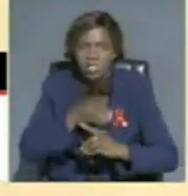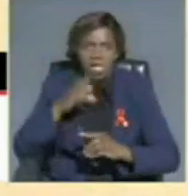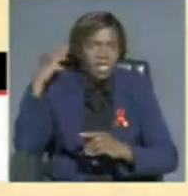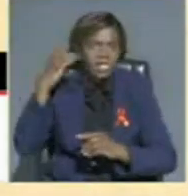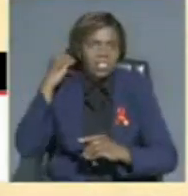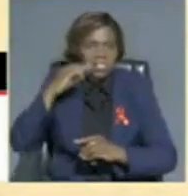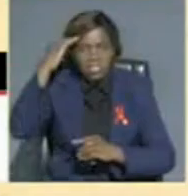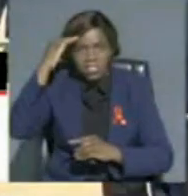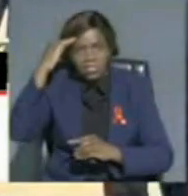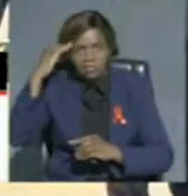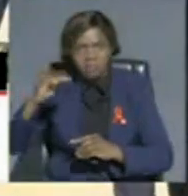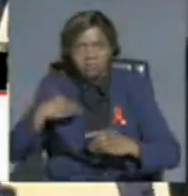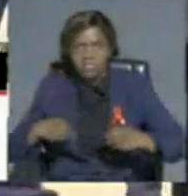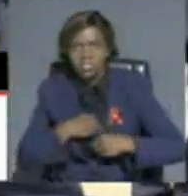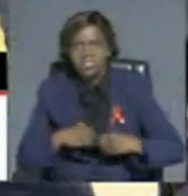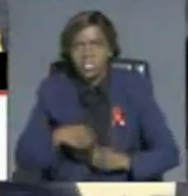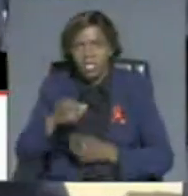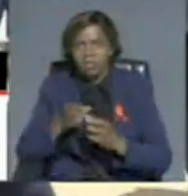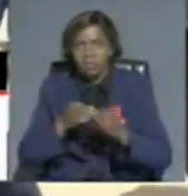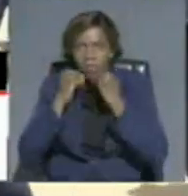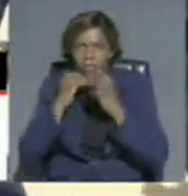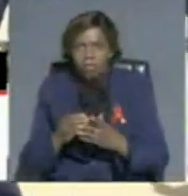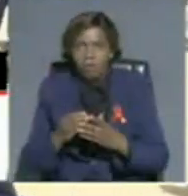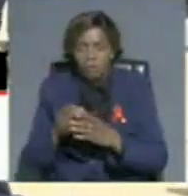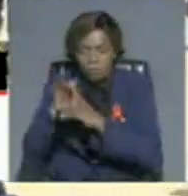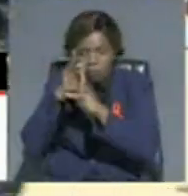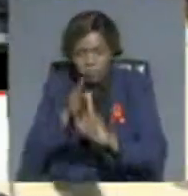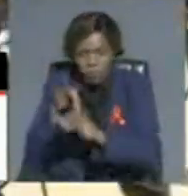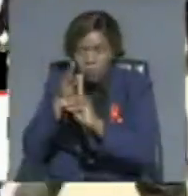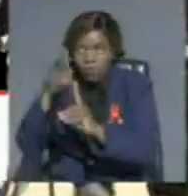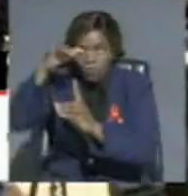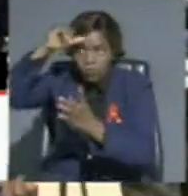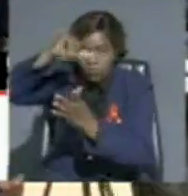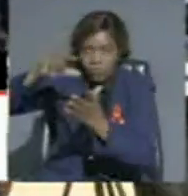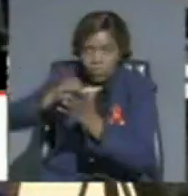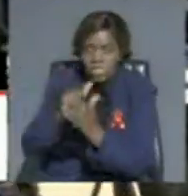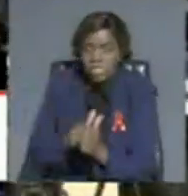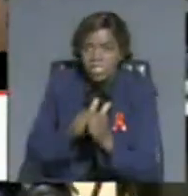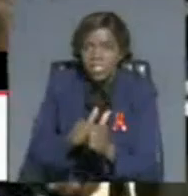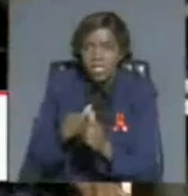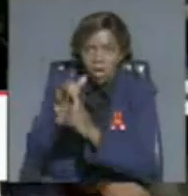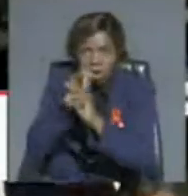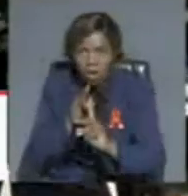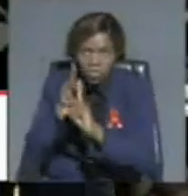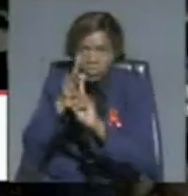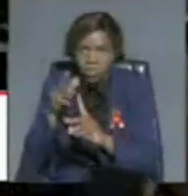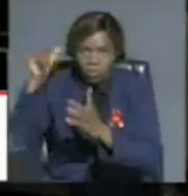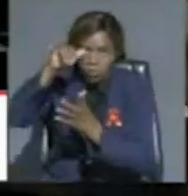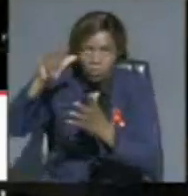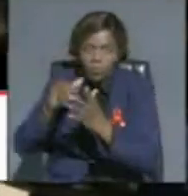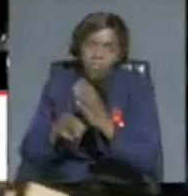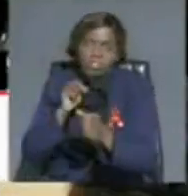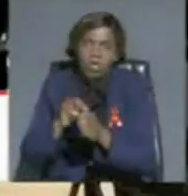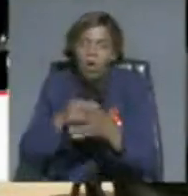Militares Aeronáuticas. Fizemos asseguramento do espaço aéreo, acompanhamento e controle do espaço aéreo nacional.